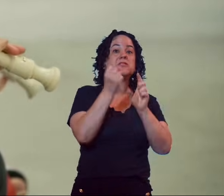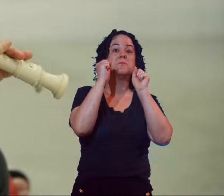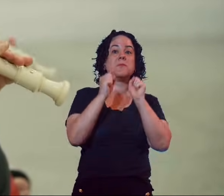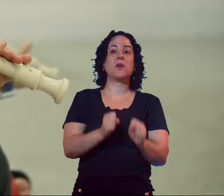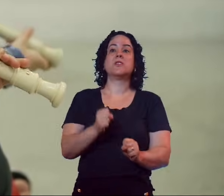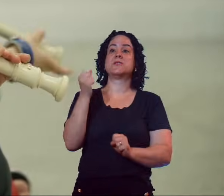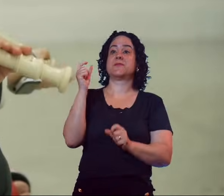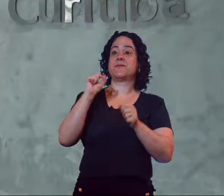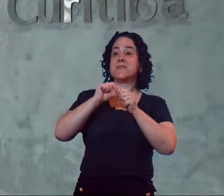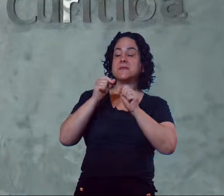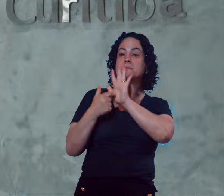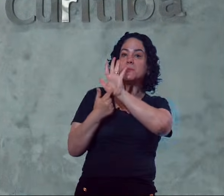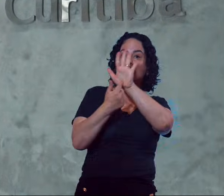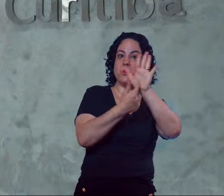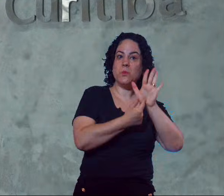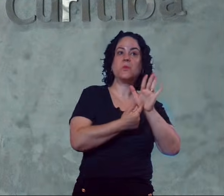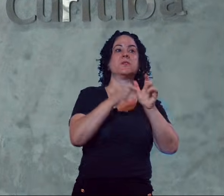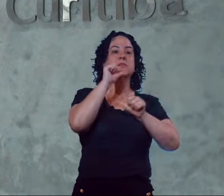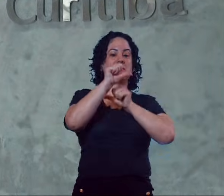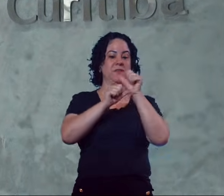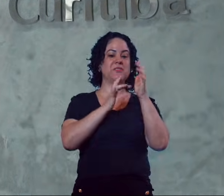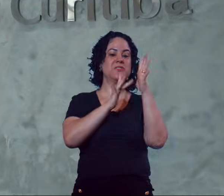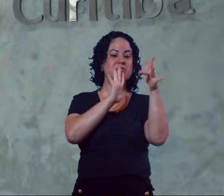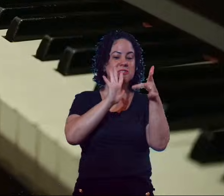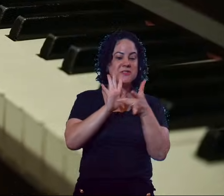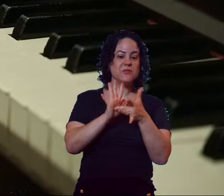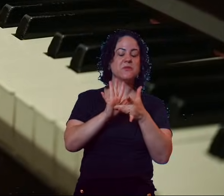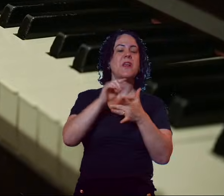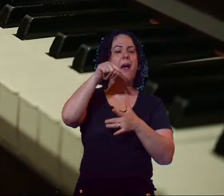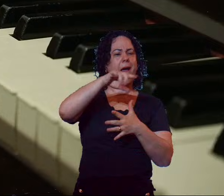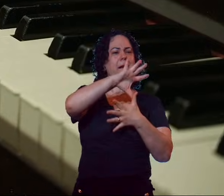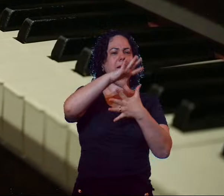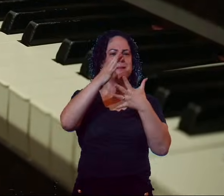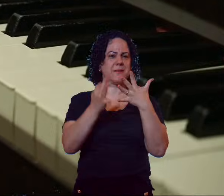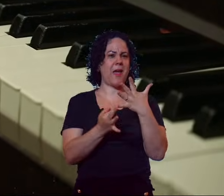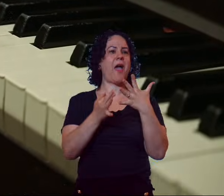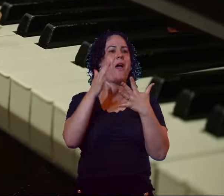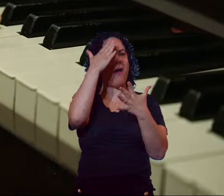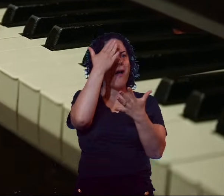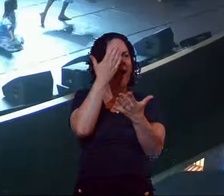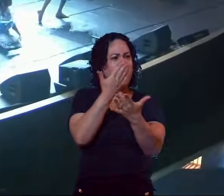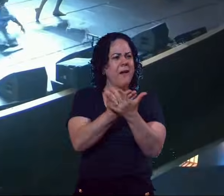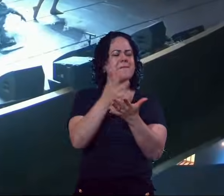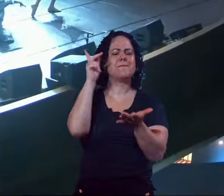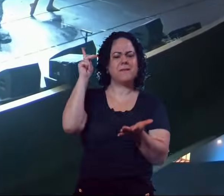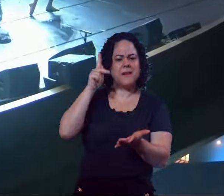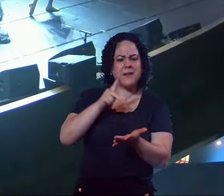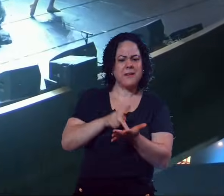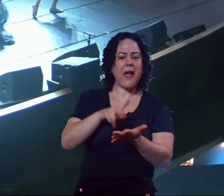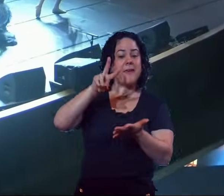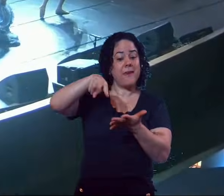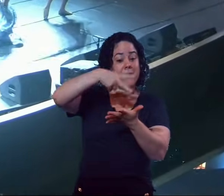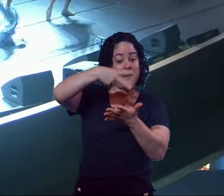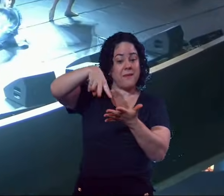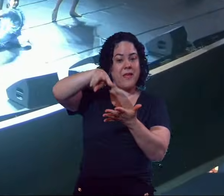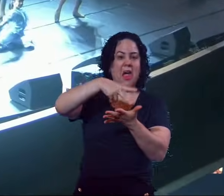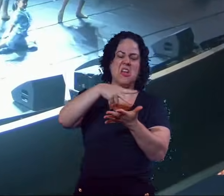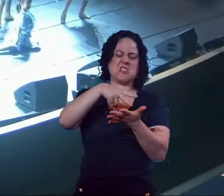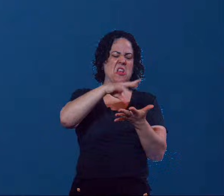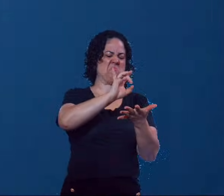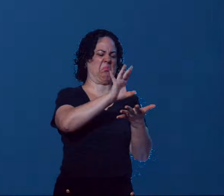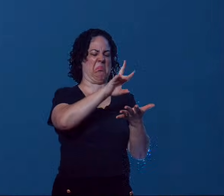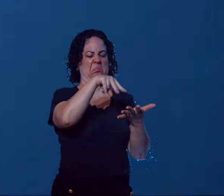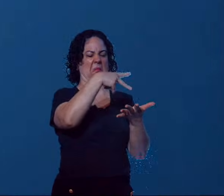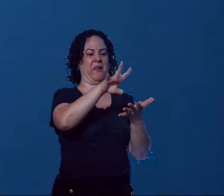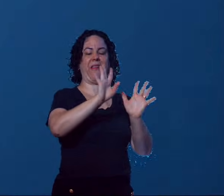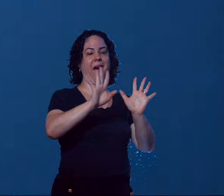alcançar, comunicar e transformar. No Centro de Formação, a gente acredita profundamente que uma dança não é só uma